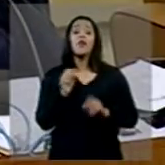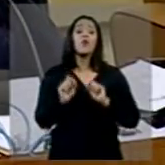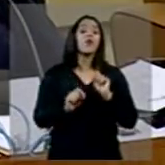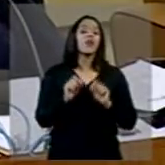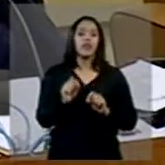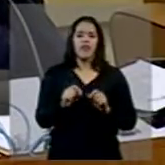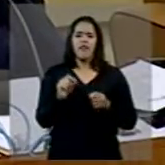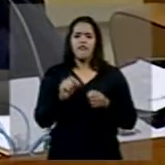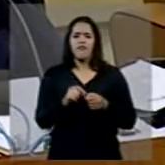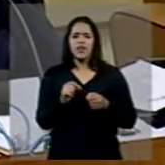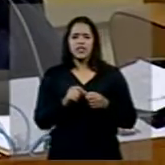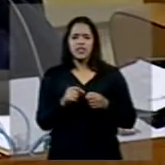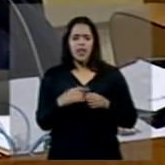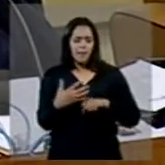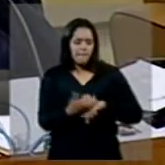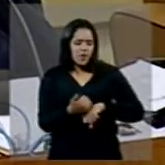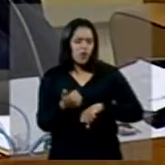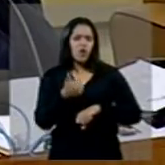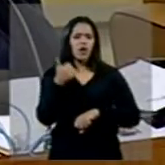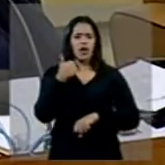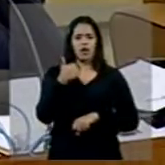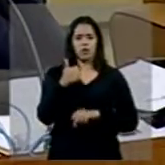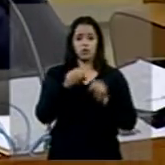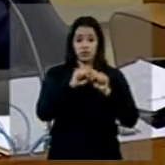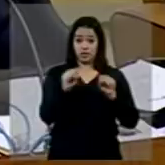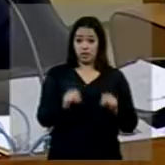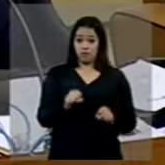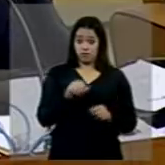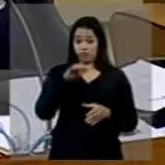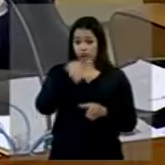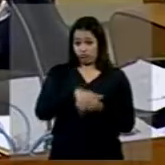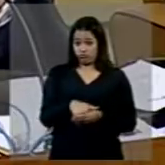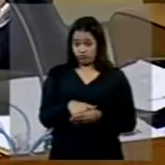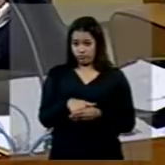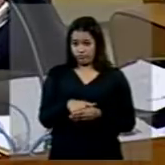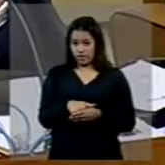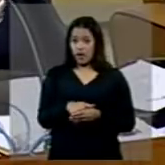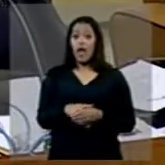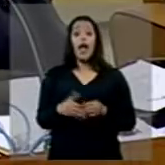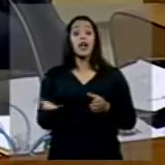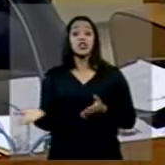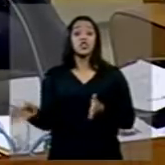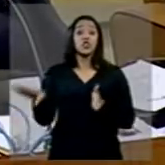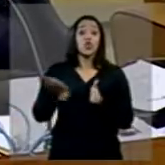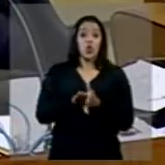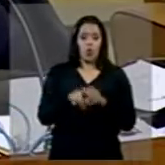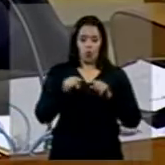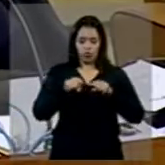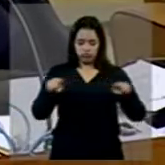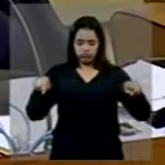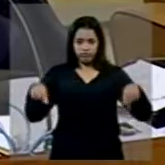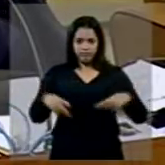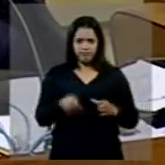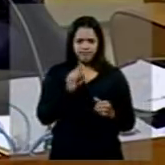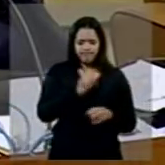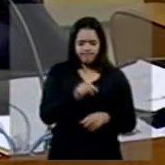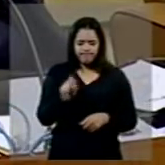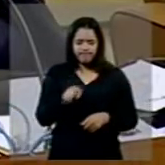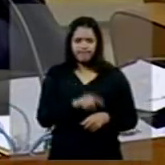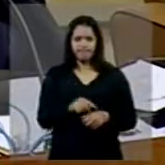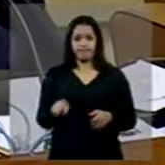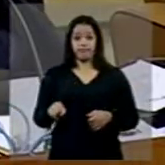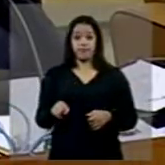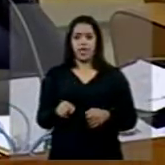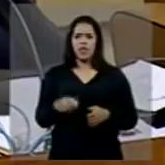de aprimoramento do processo eleitoral. Veio, então, a urna eletrônica, testada e retestada,